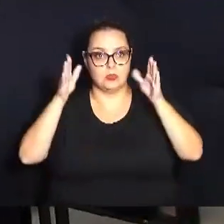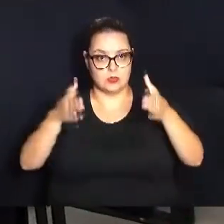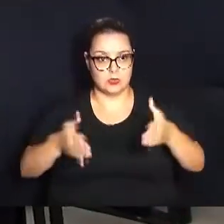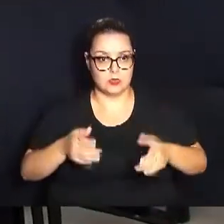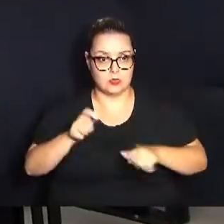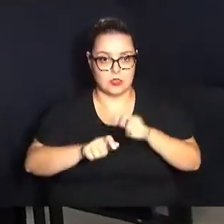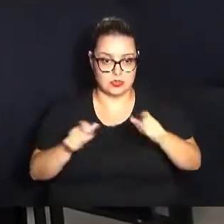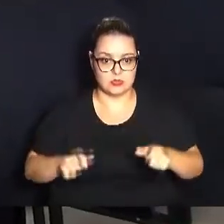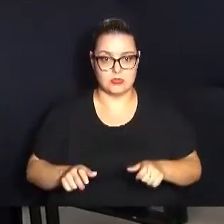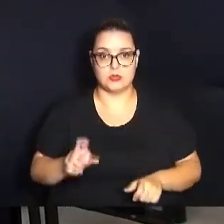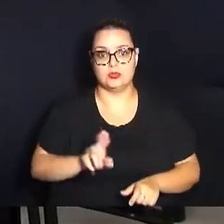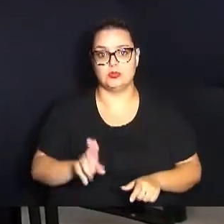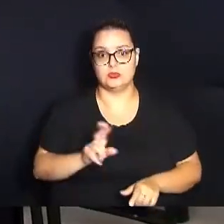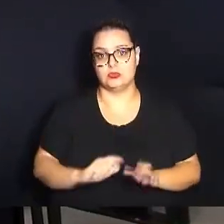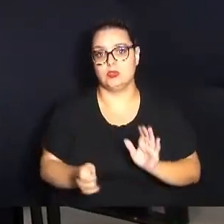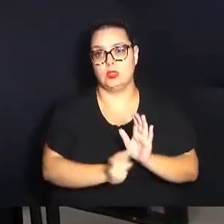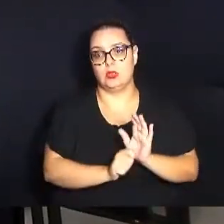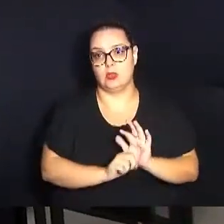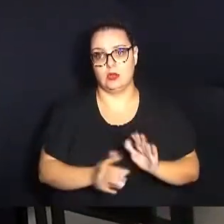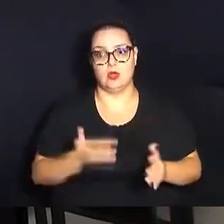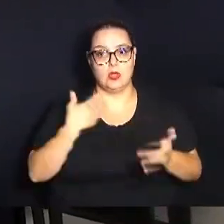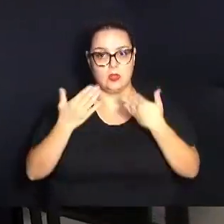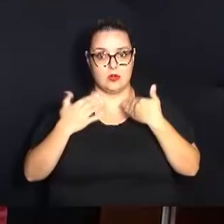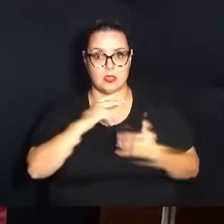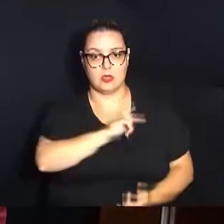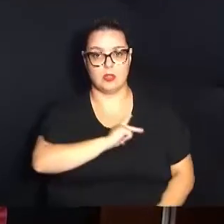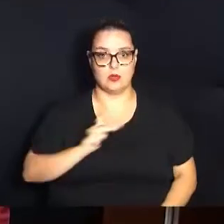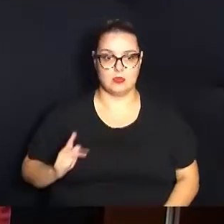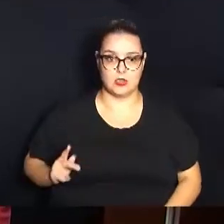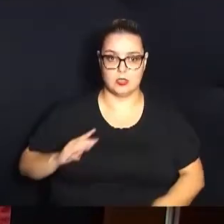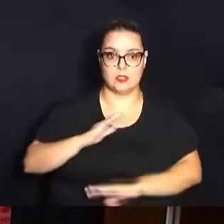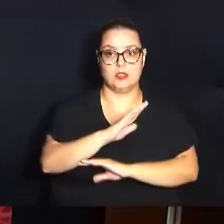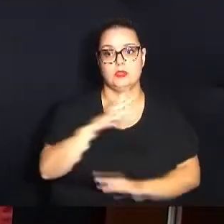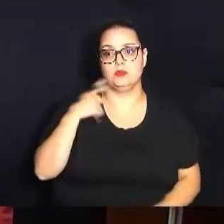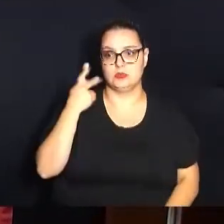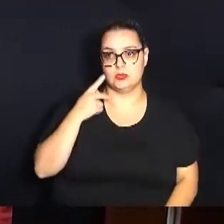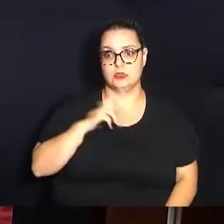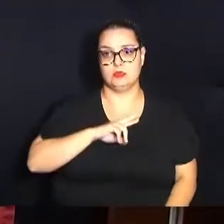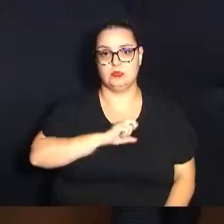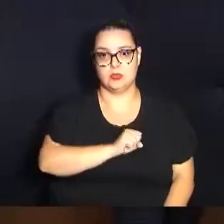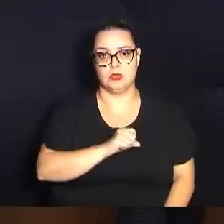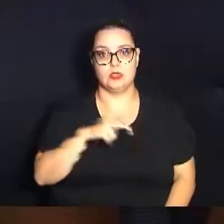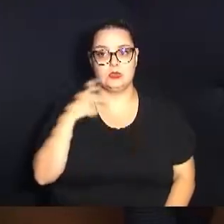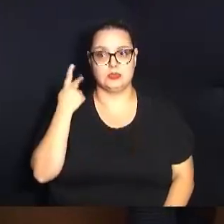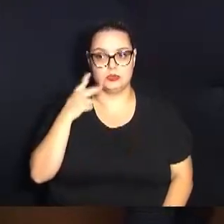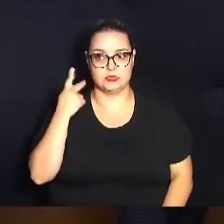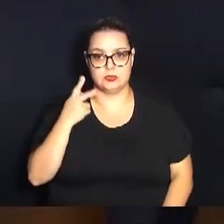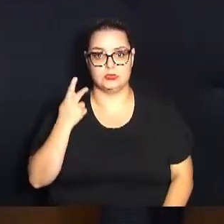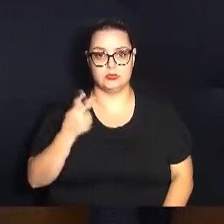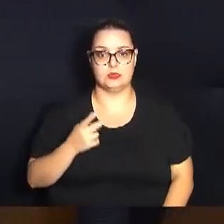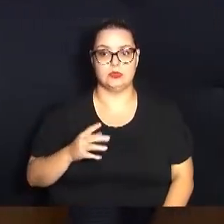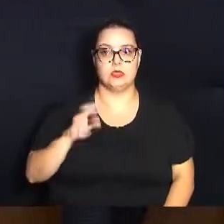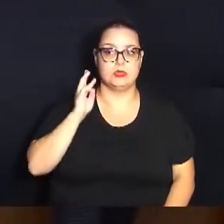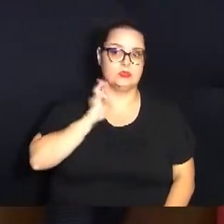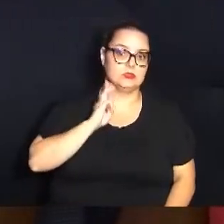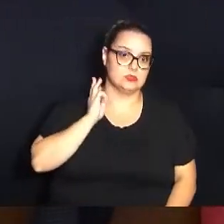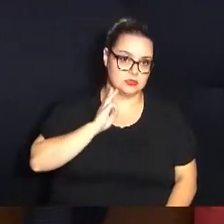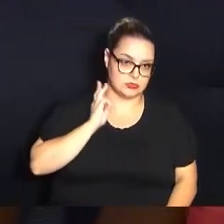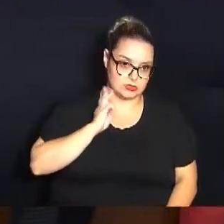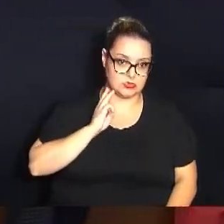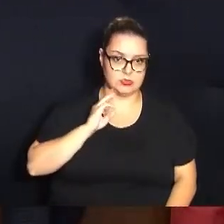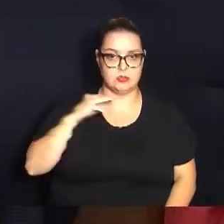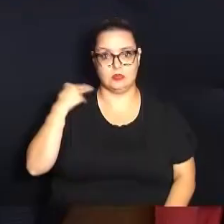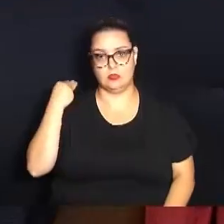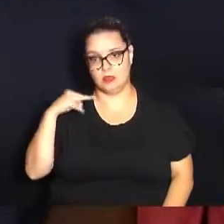Urbana decorrentes da concentração de usuários conversaram com o presidente da Câmara Vereador Luiz e os